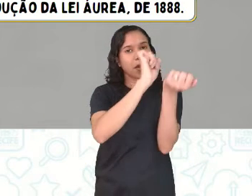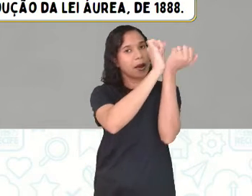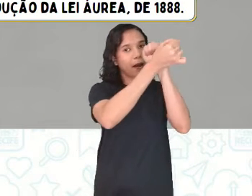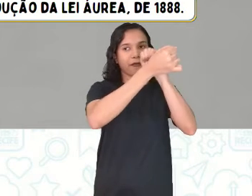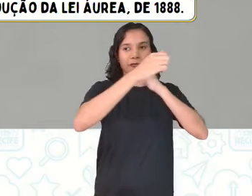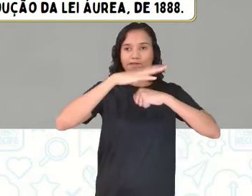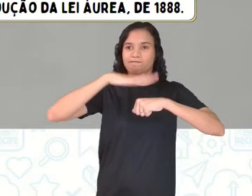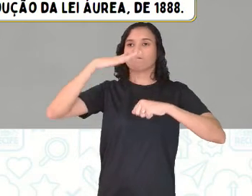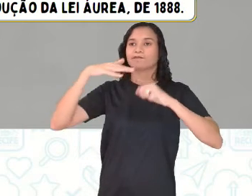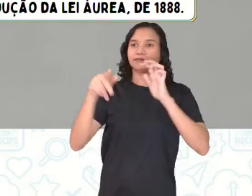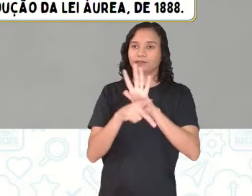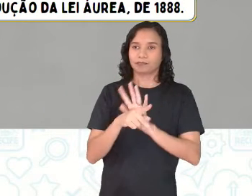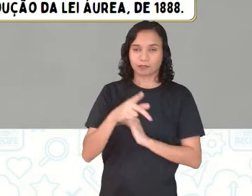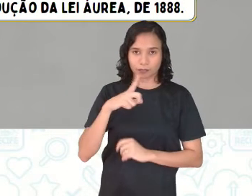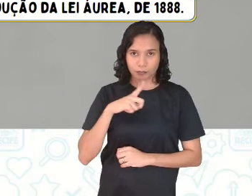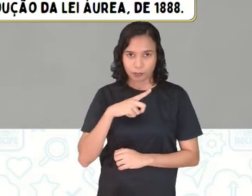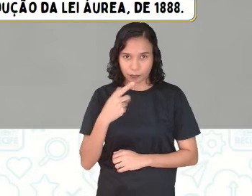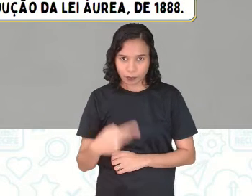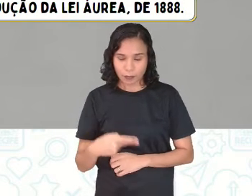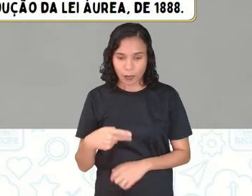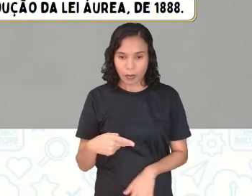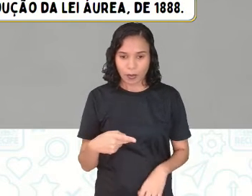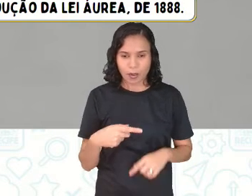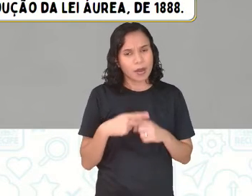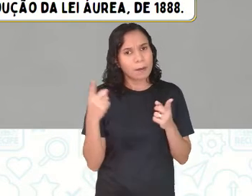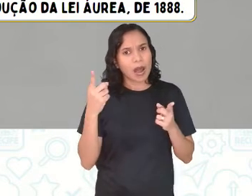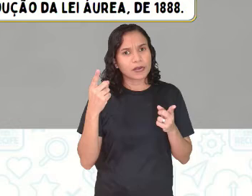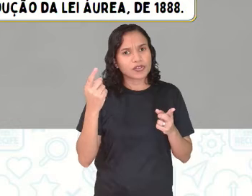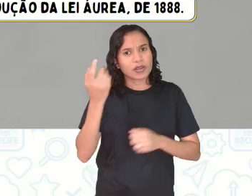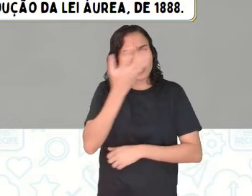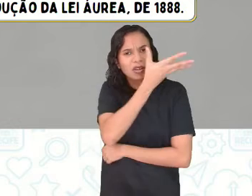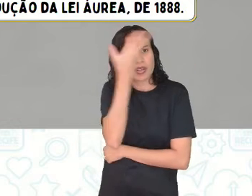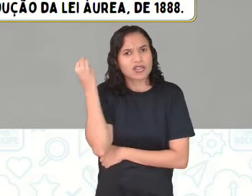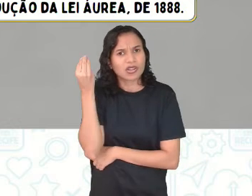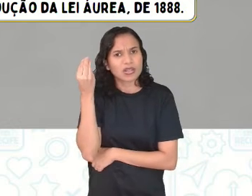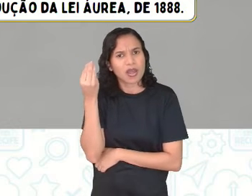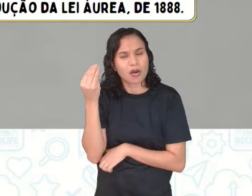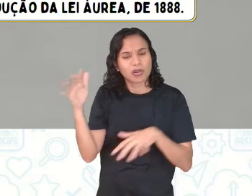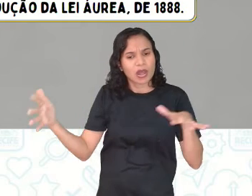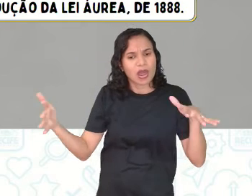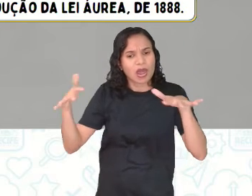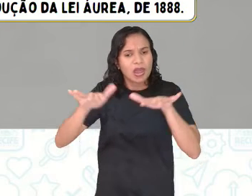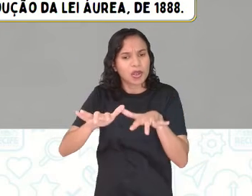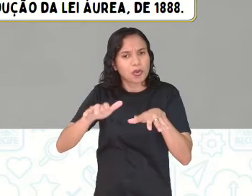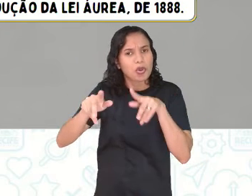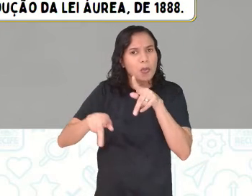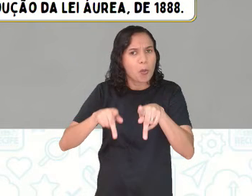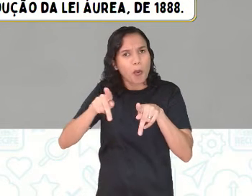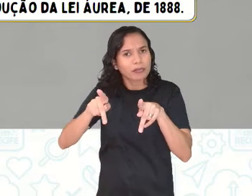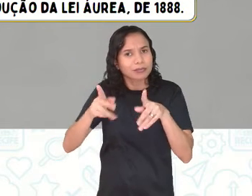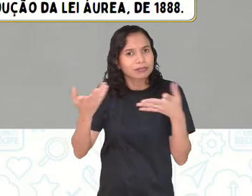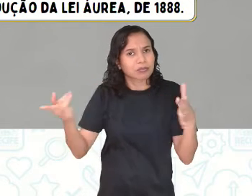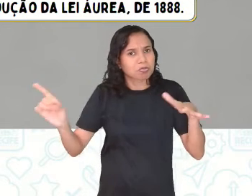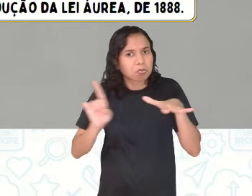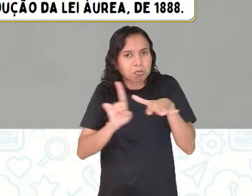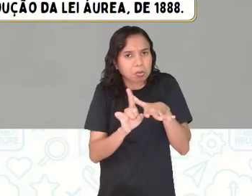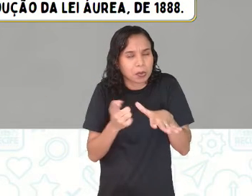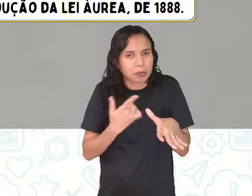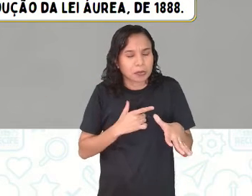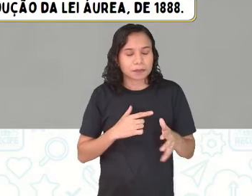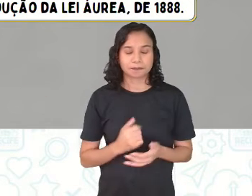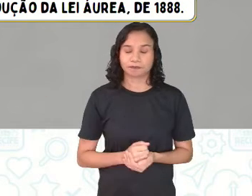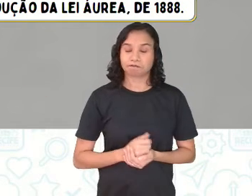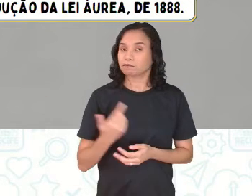território brasileiro, esqueceram de incluir esses povos. Não houve uma